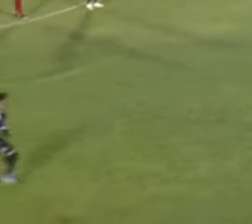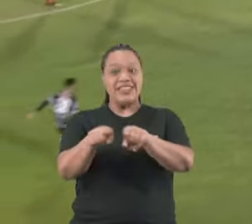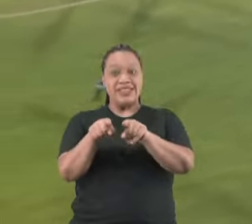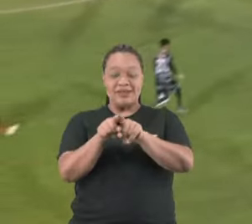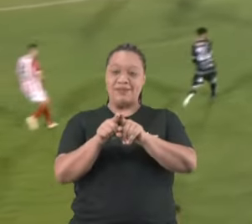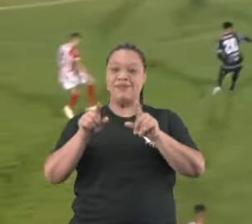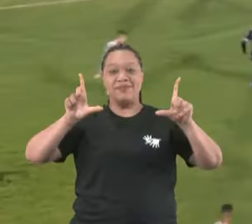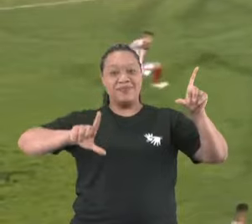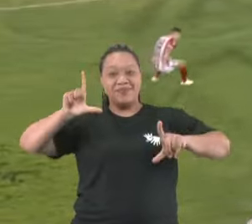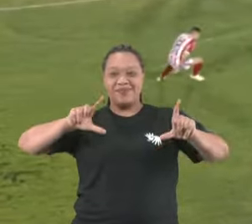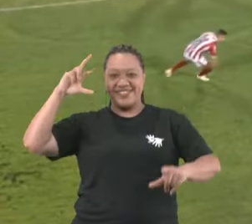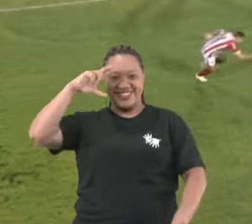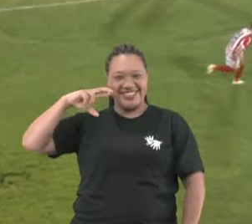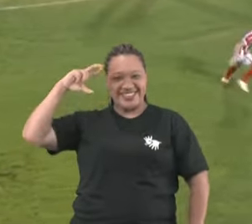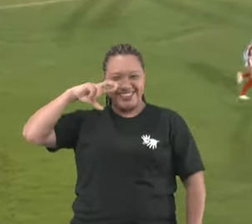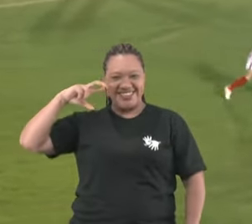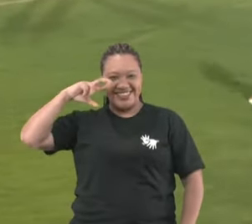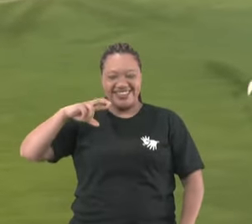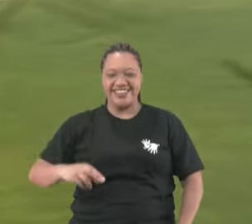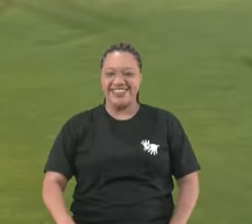TV.